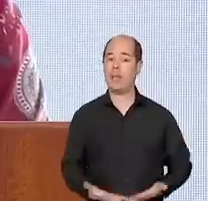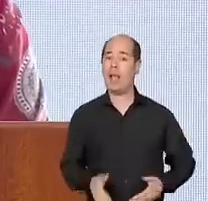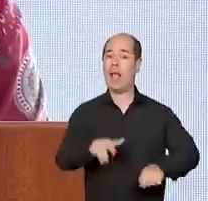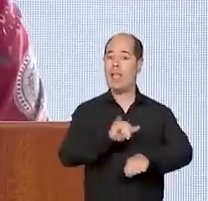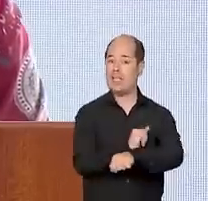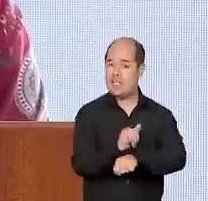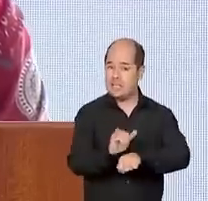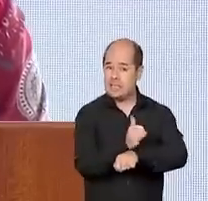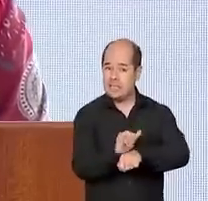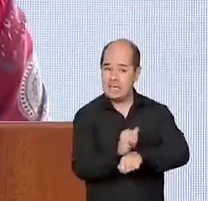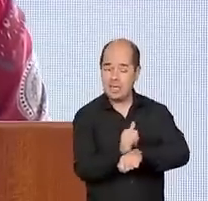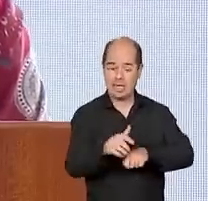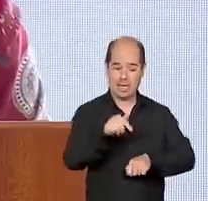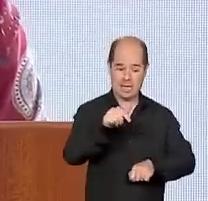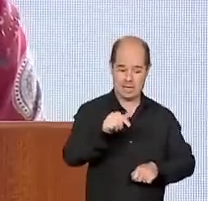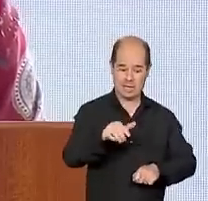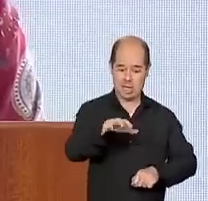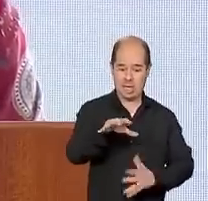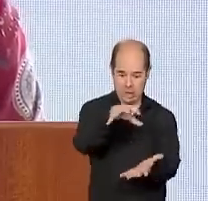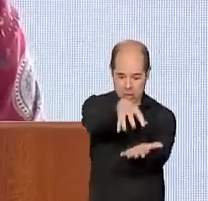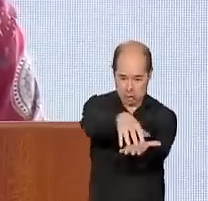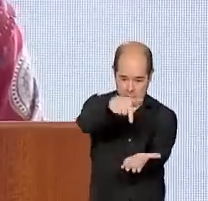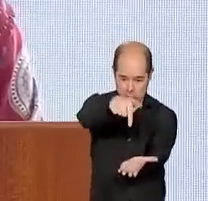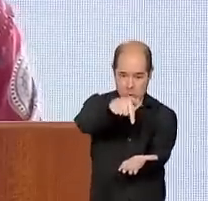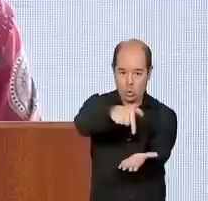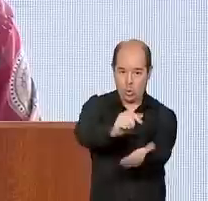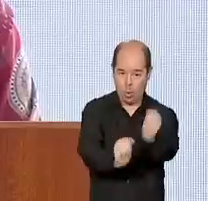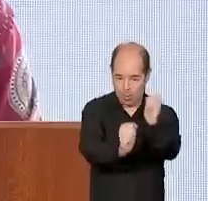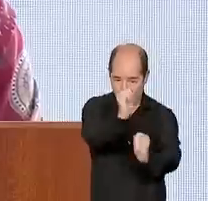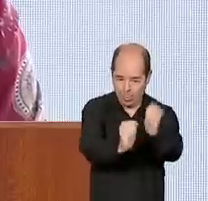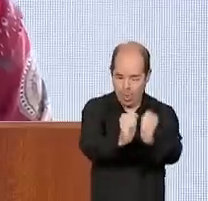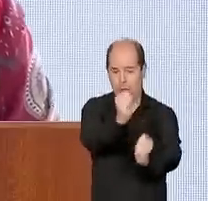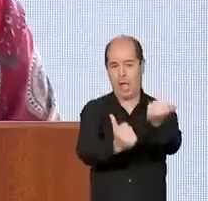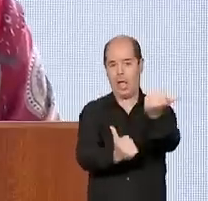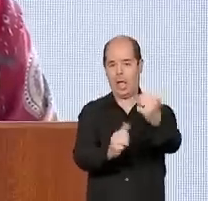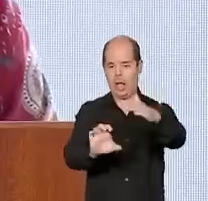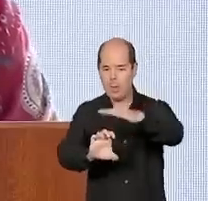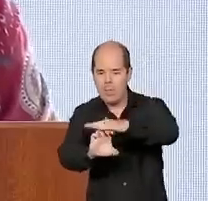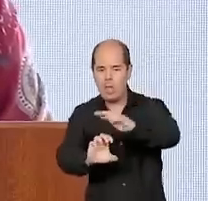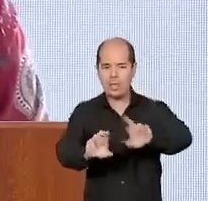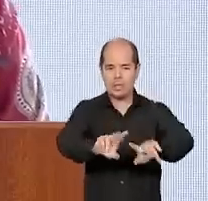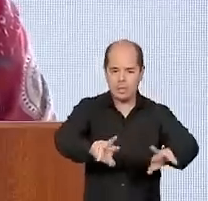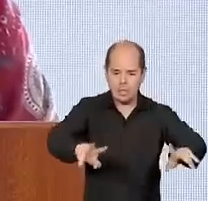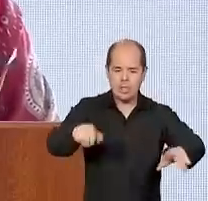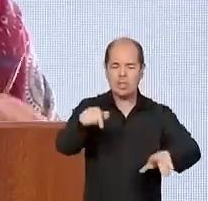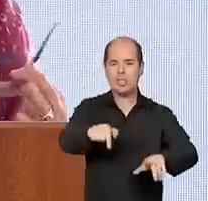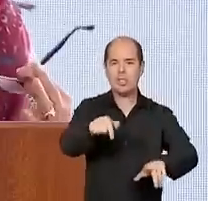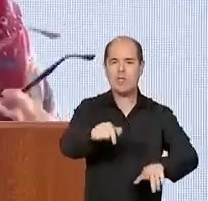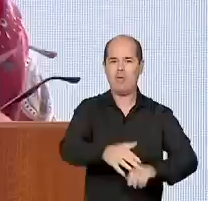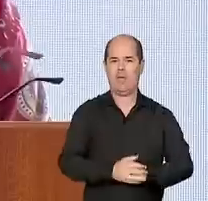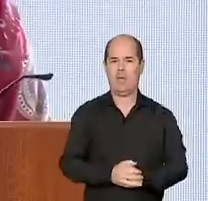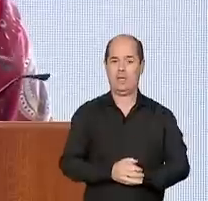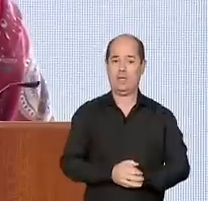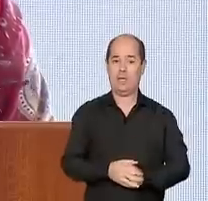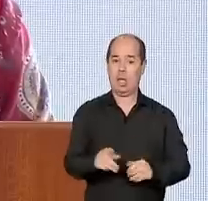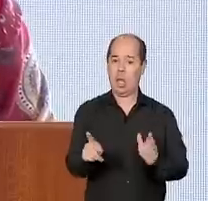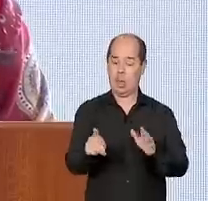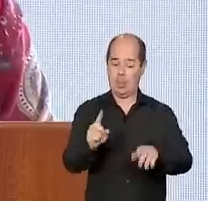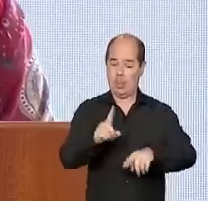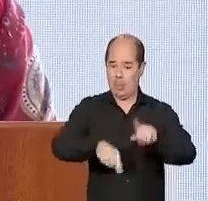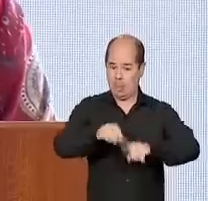Nacional para o Desenvolvimento do Complexo Econômico Industrial da Saúde, um nome